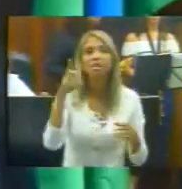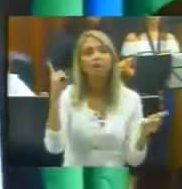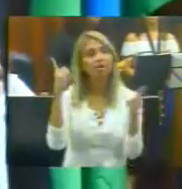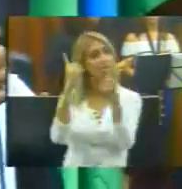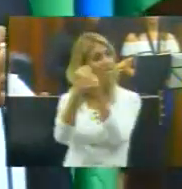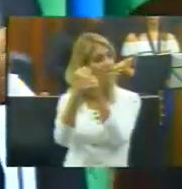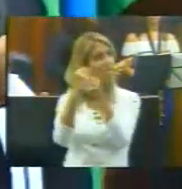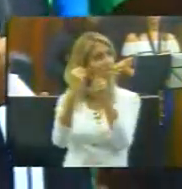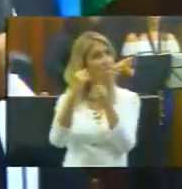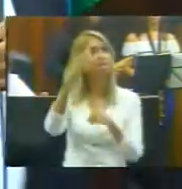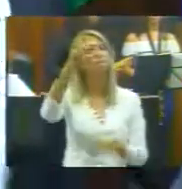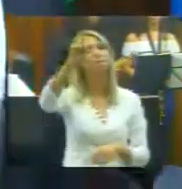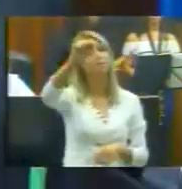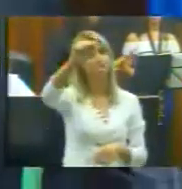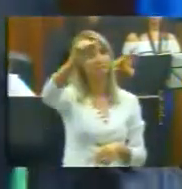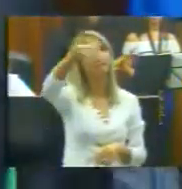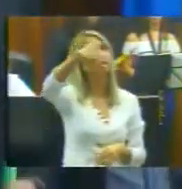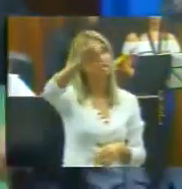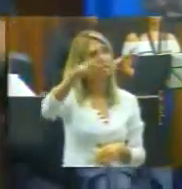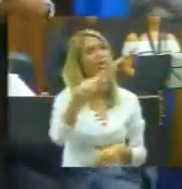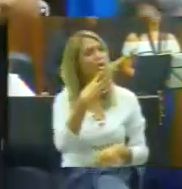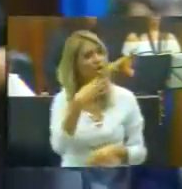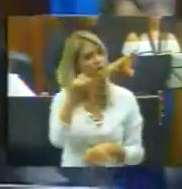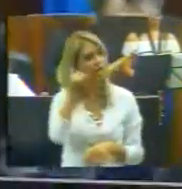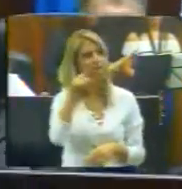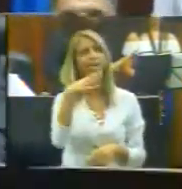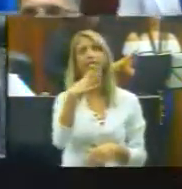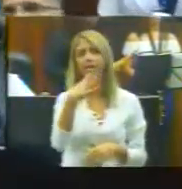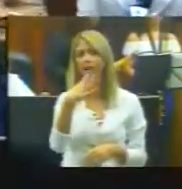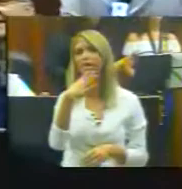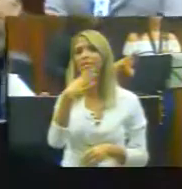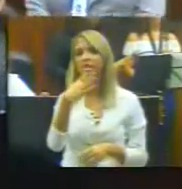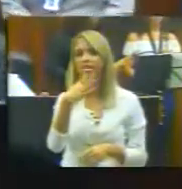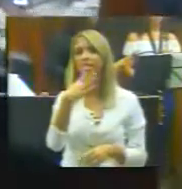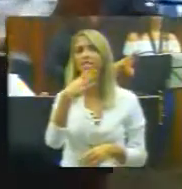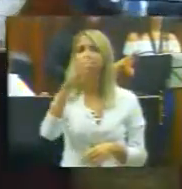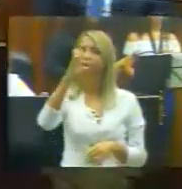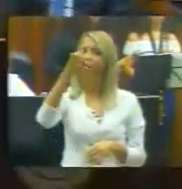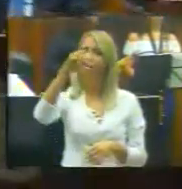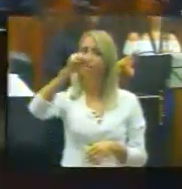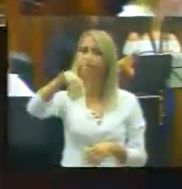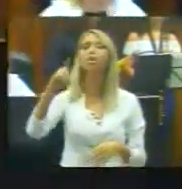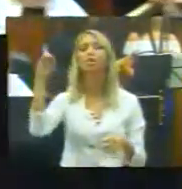Pereira. É, nome? Emanuel, Deus conosco.